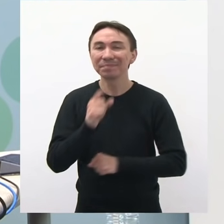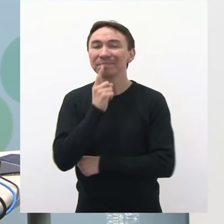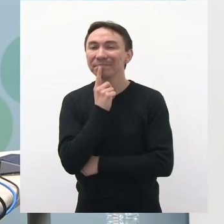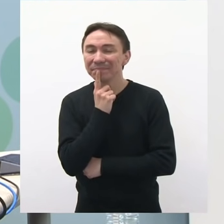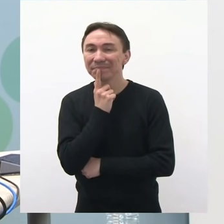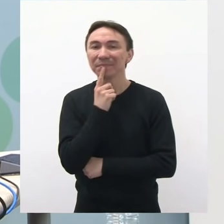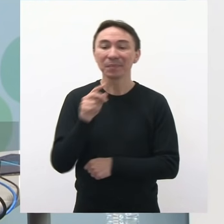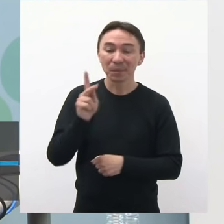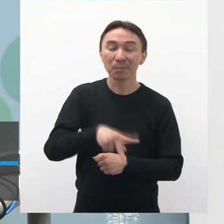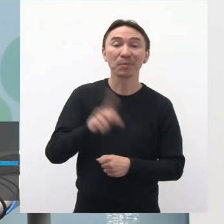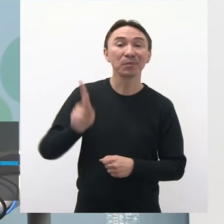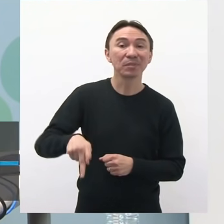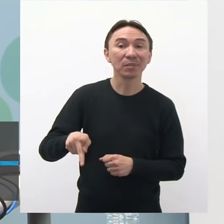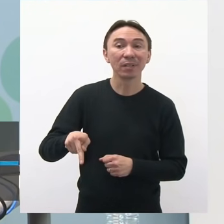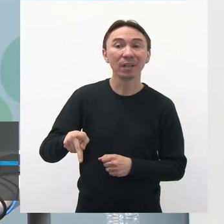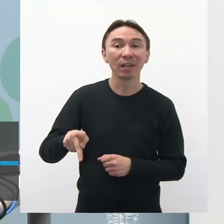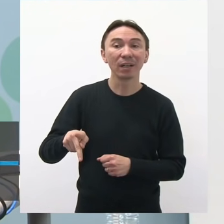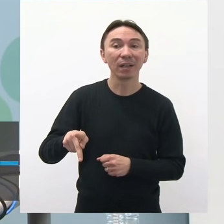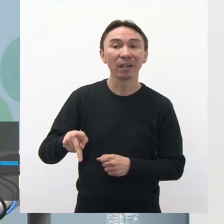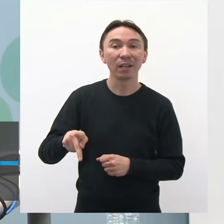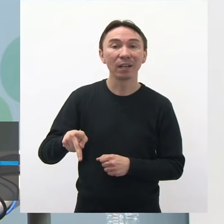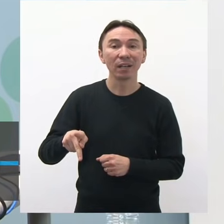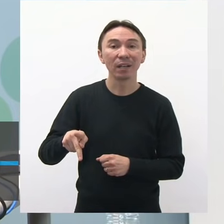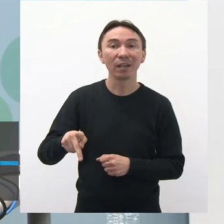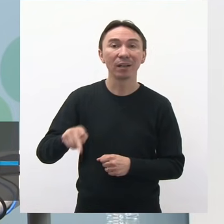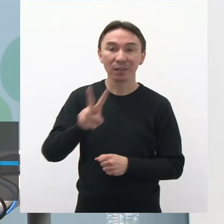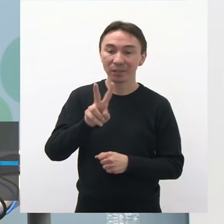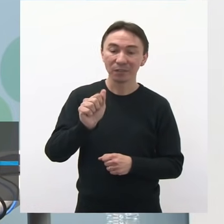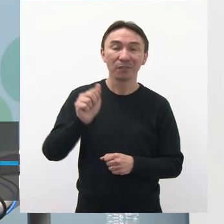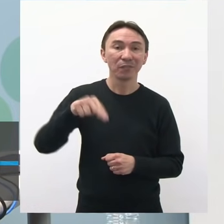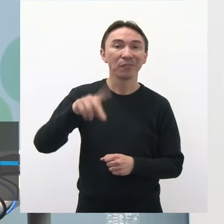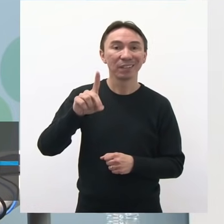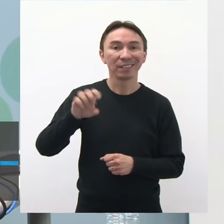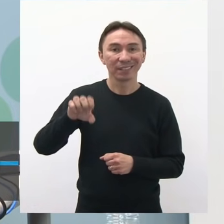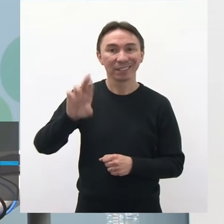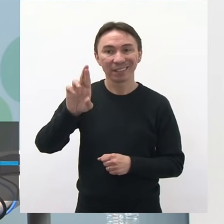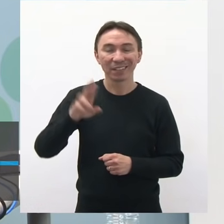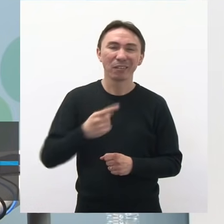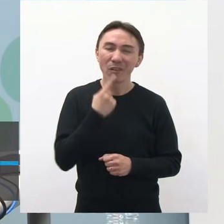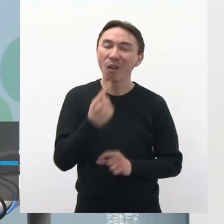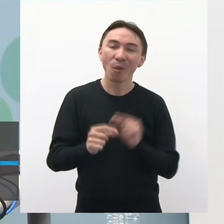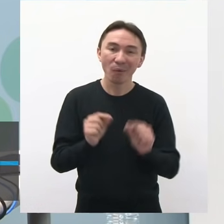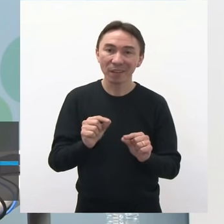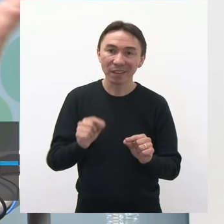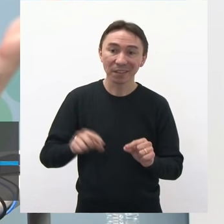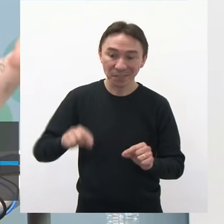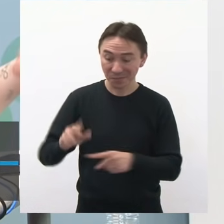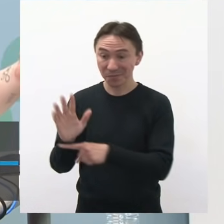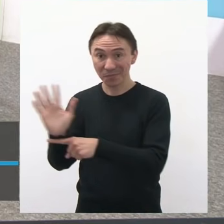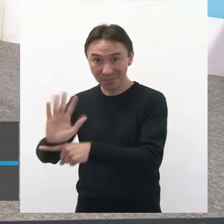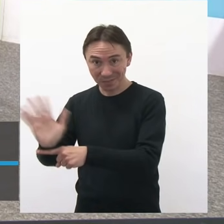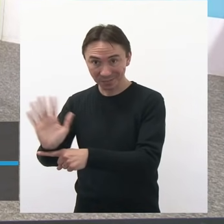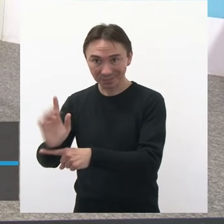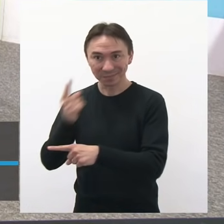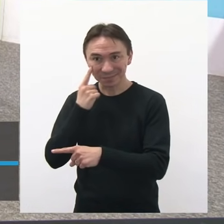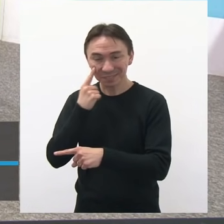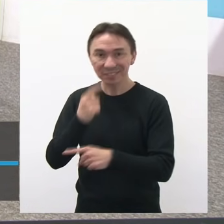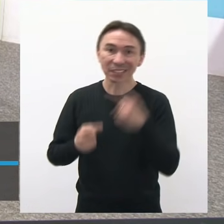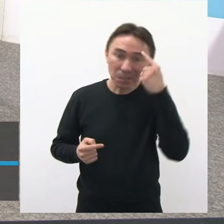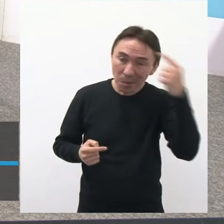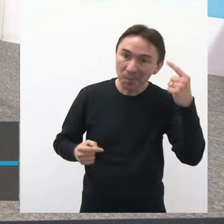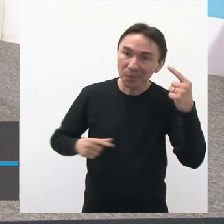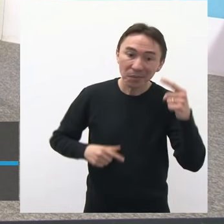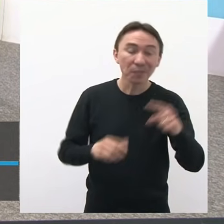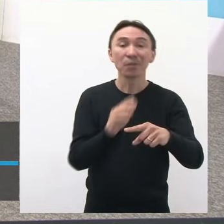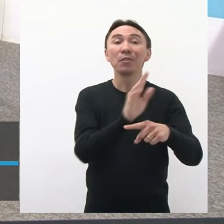da professora... do professor Vander, que ele diz pra gente que assistindo esse vídeo, ele se lembrou do filme Tempos Modernos,